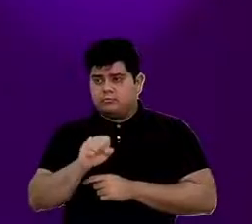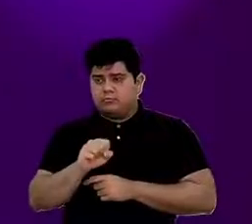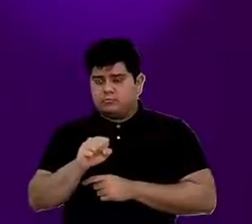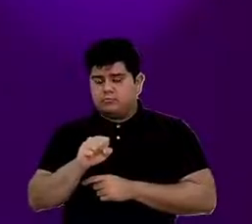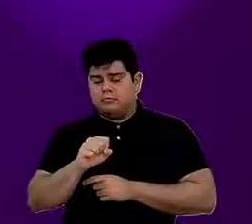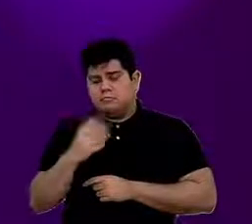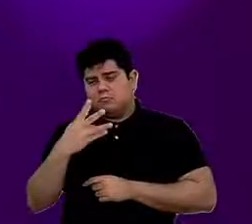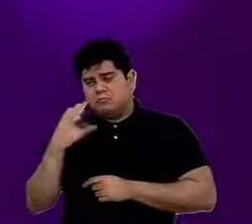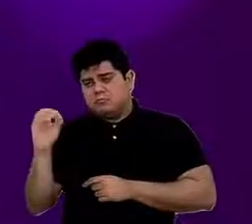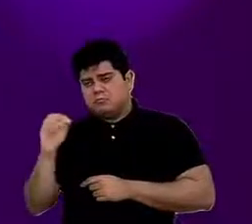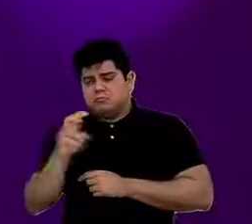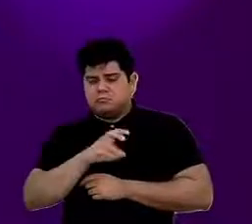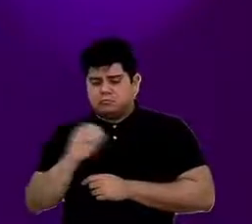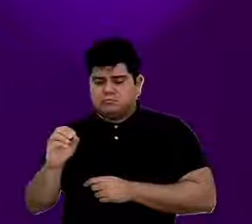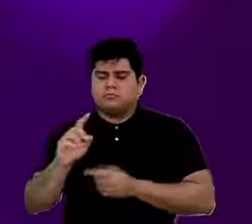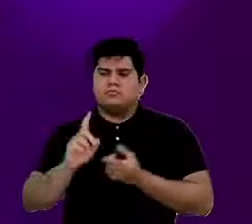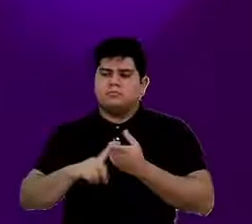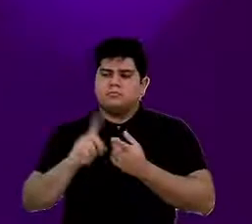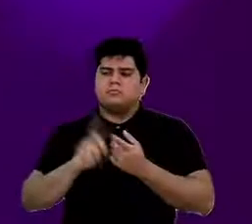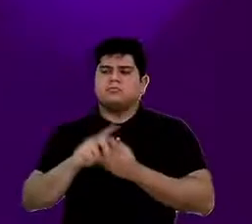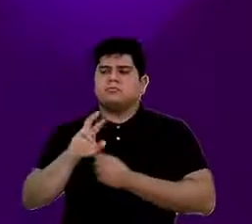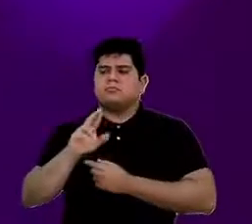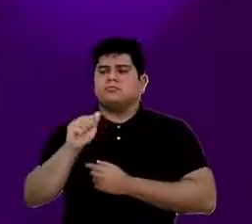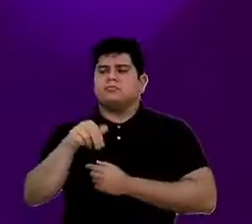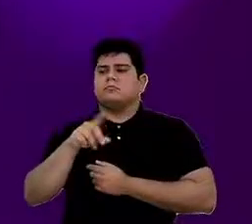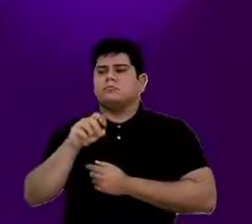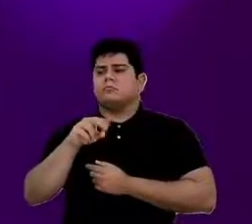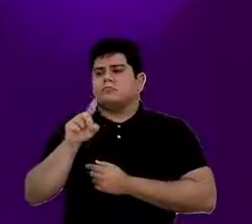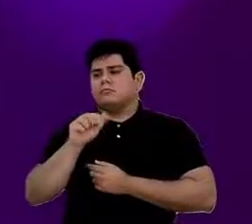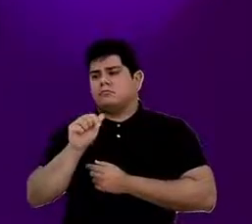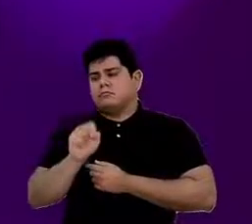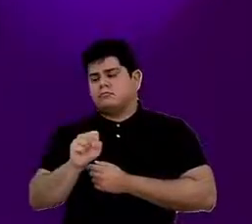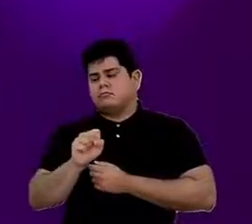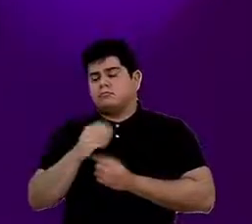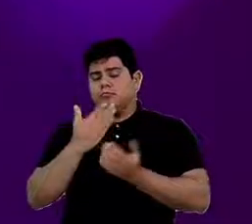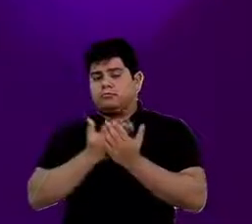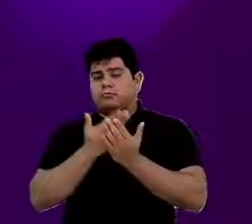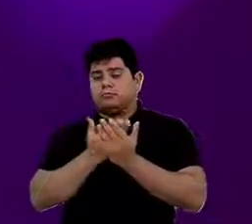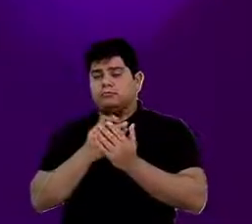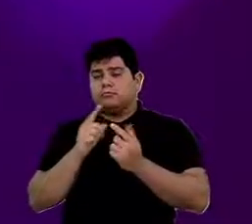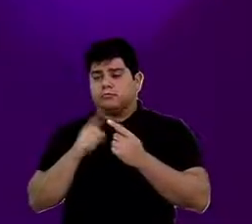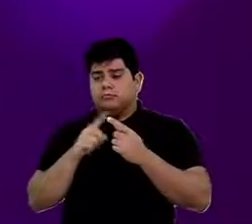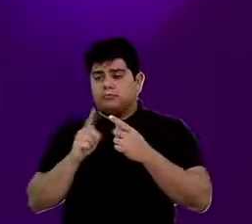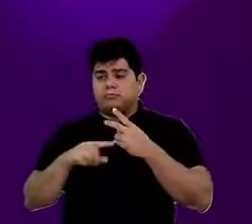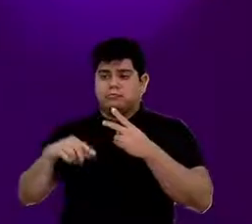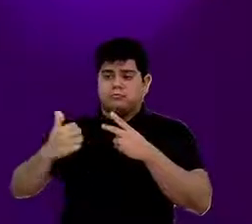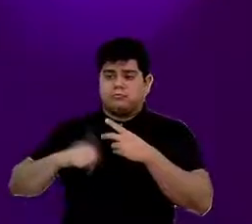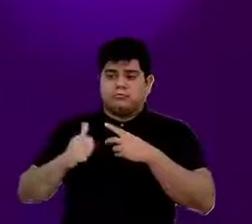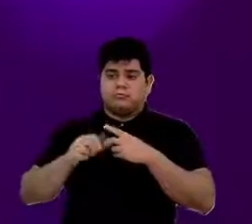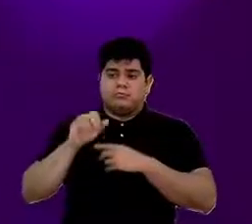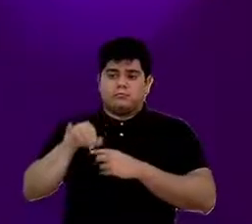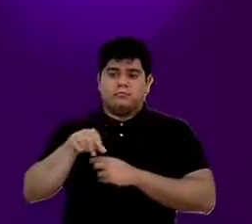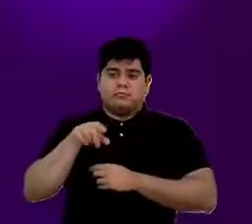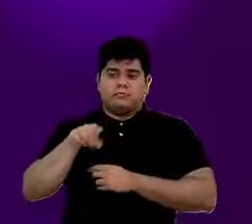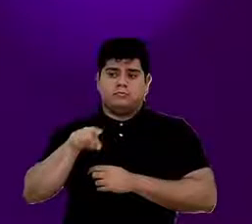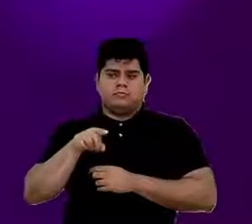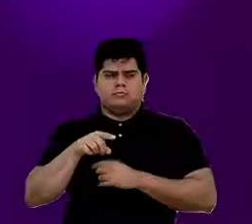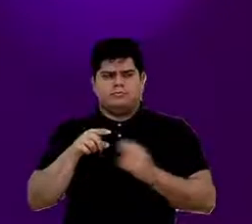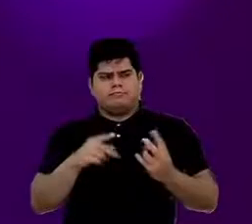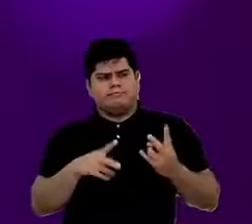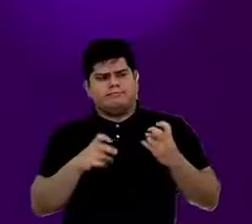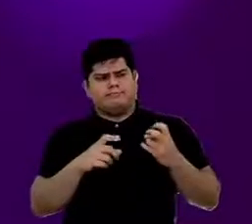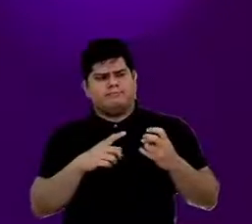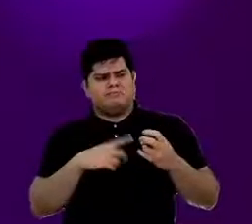a 500 pacientes também randomizados. Então, são 2 estudos interessantes que vão avaliar se, naquele assintomático com